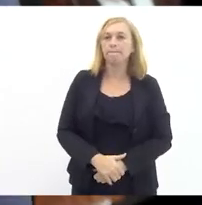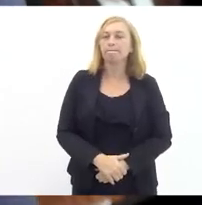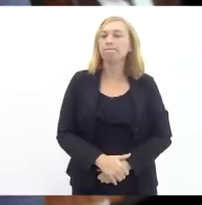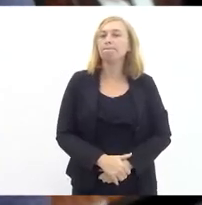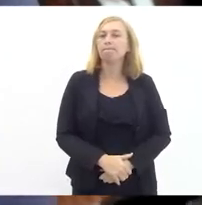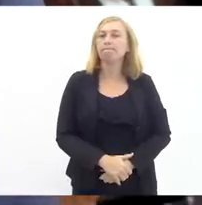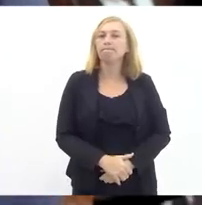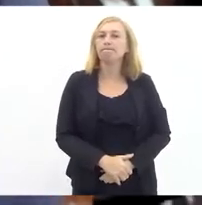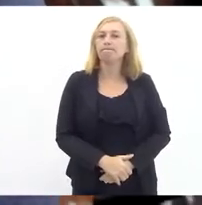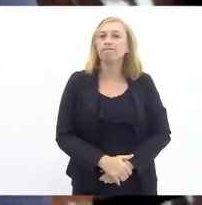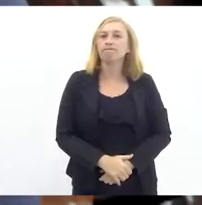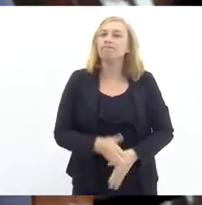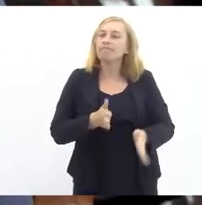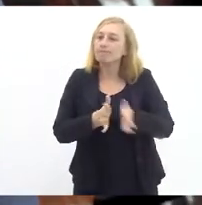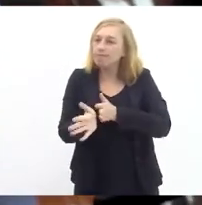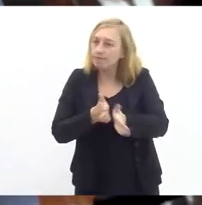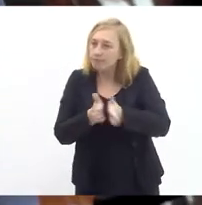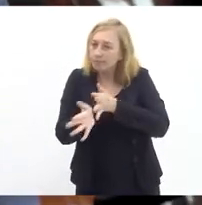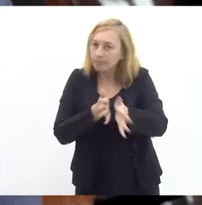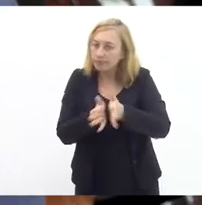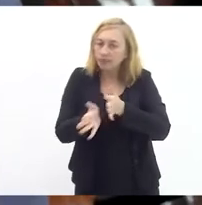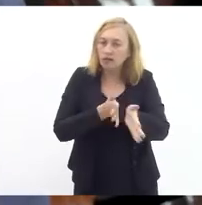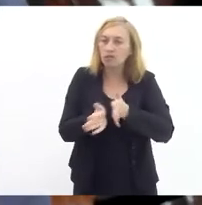âmbito da acessibilidade,